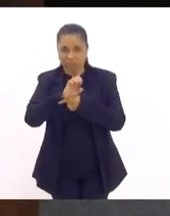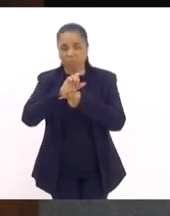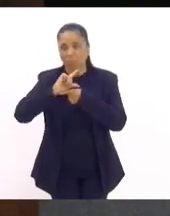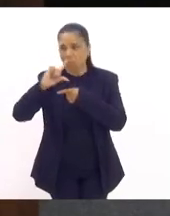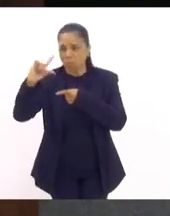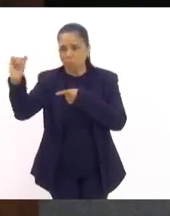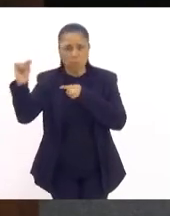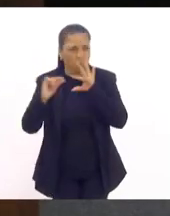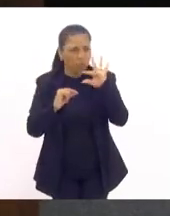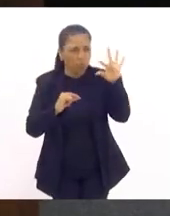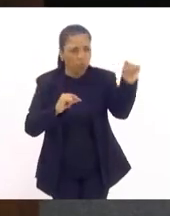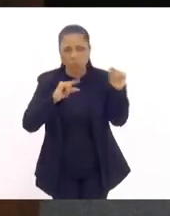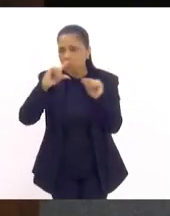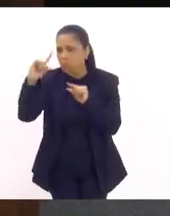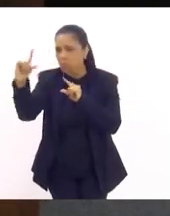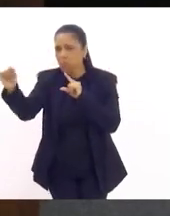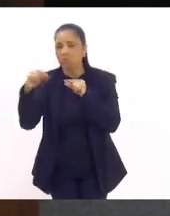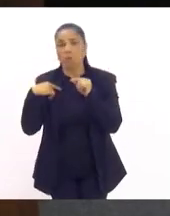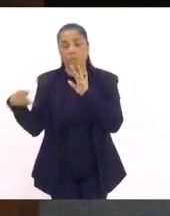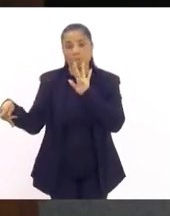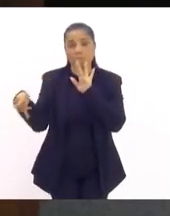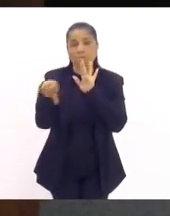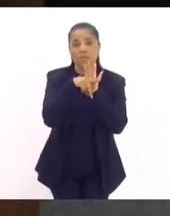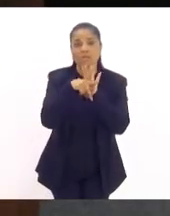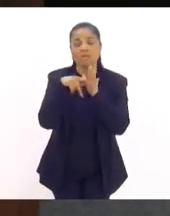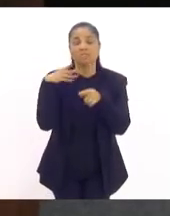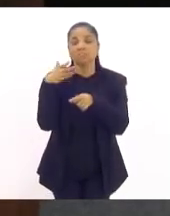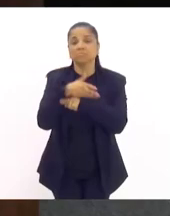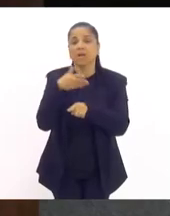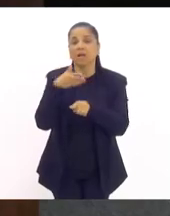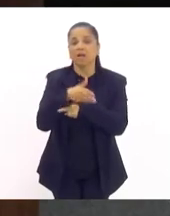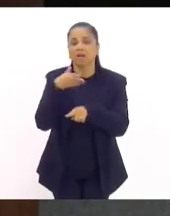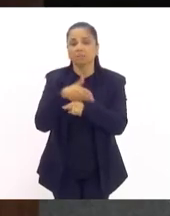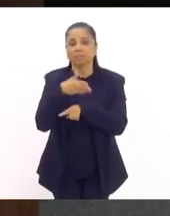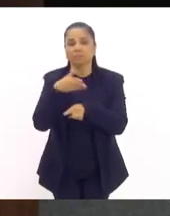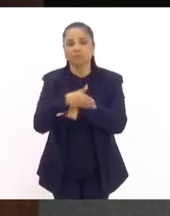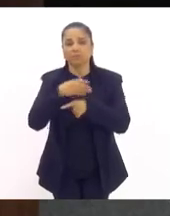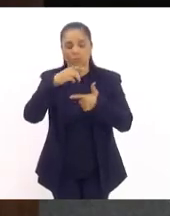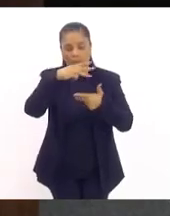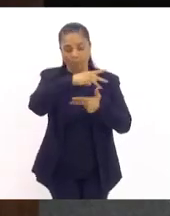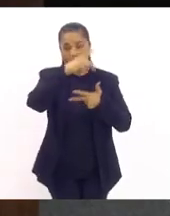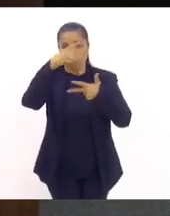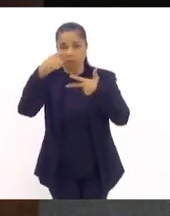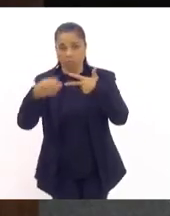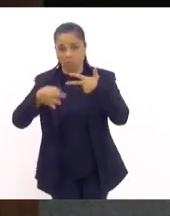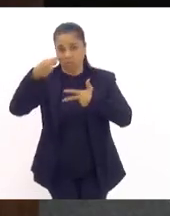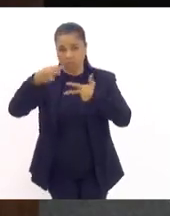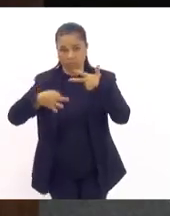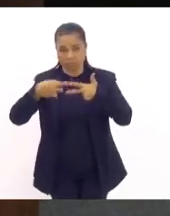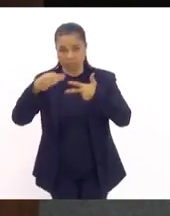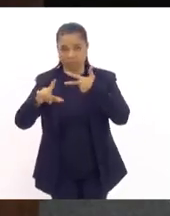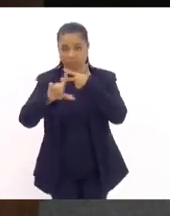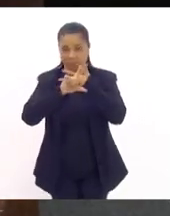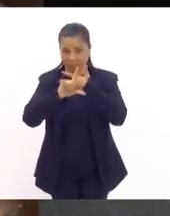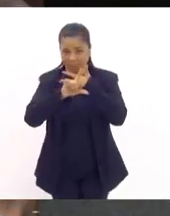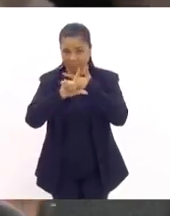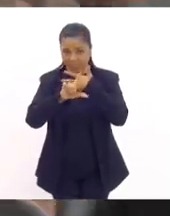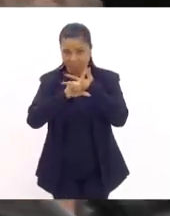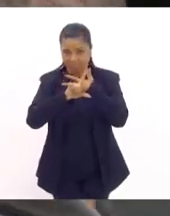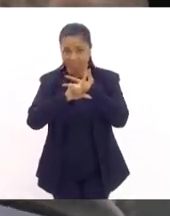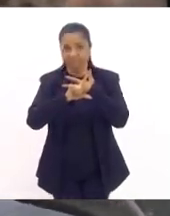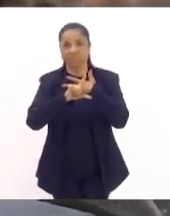Janeiro, a ideia de pertencimento, de participação do Poder Legislativo é ainda mais distante. Então, é o